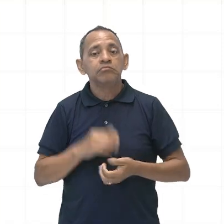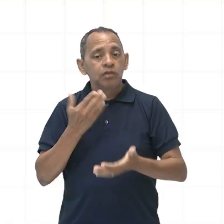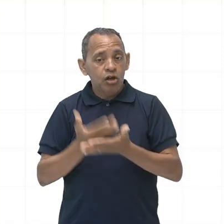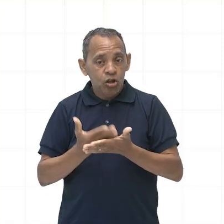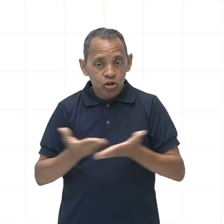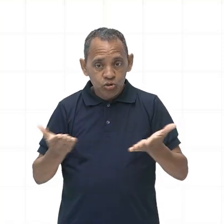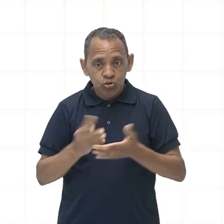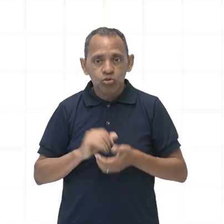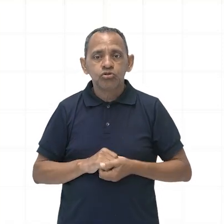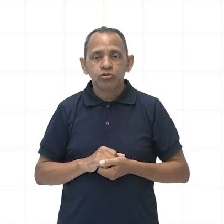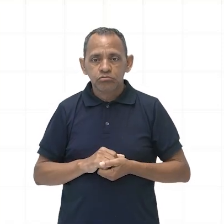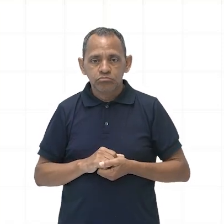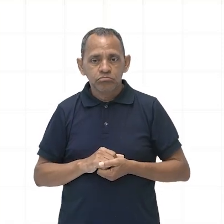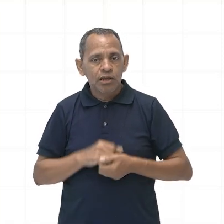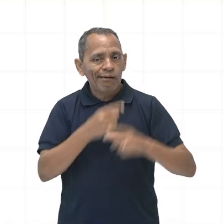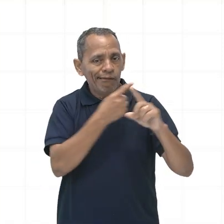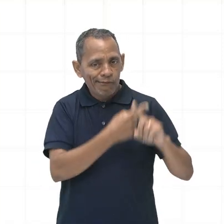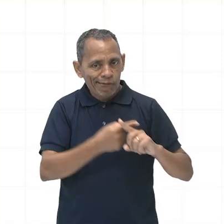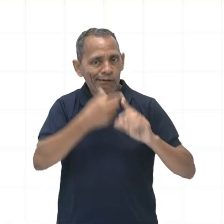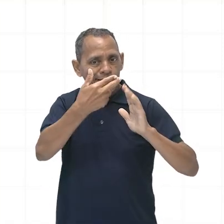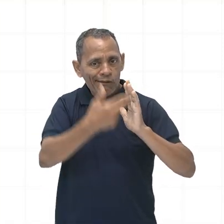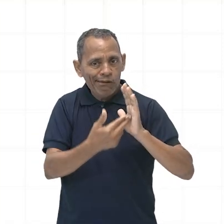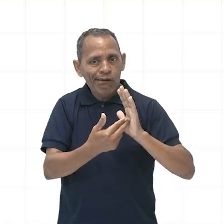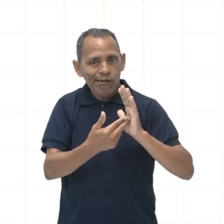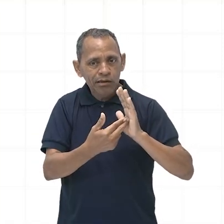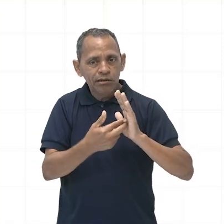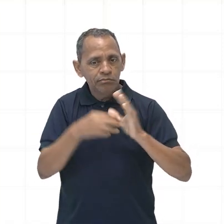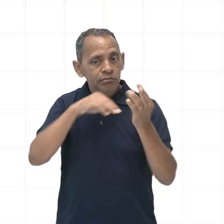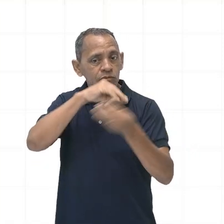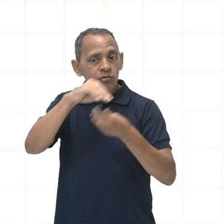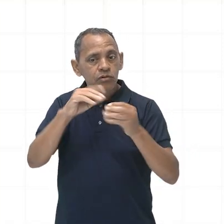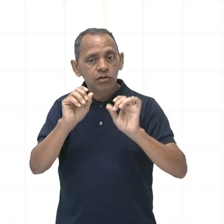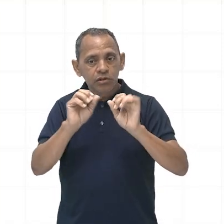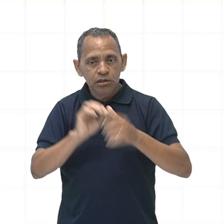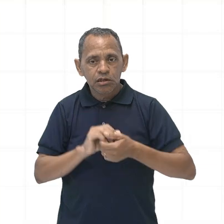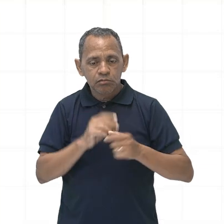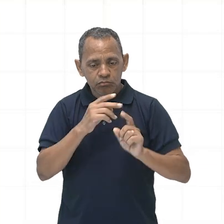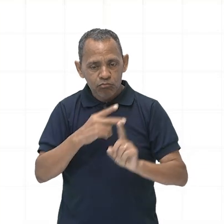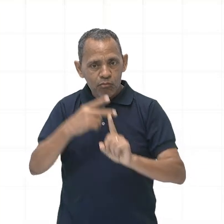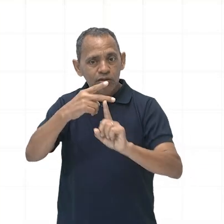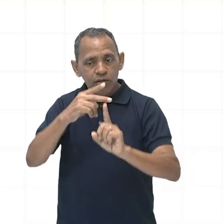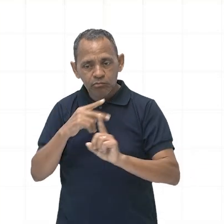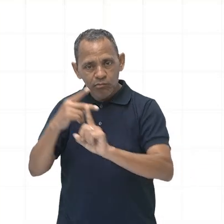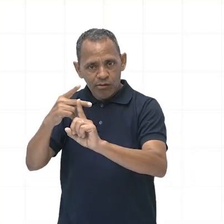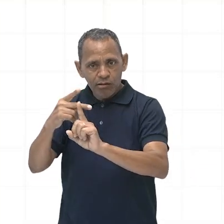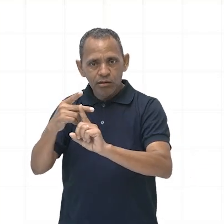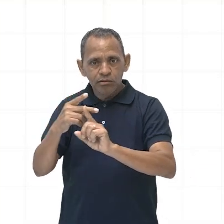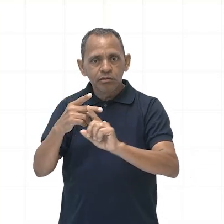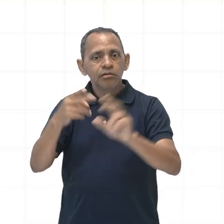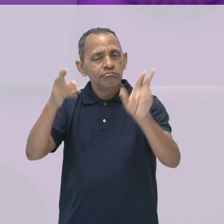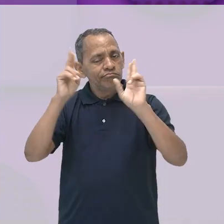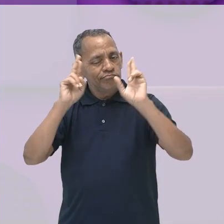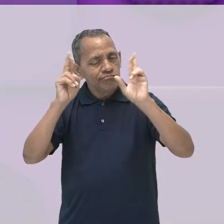as propriedades envolvendo aí as potências.